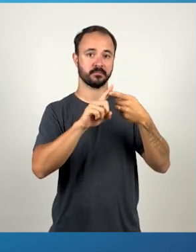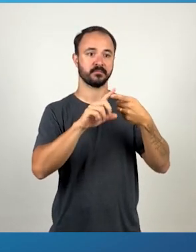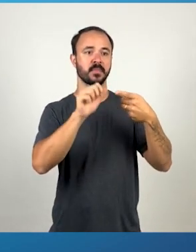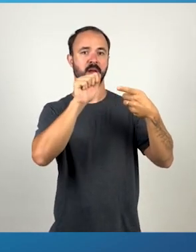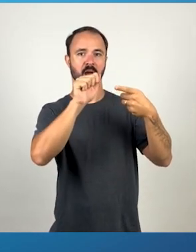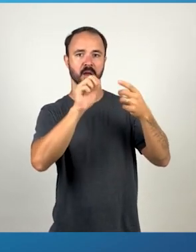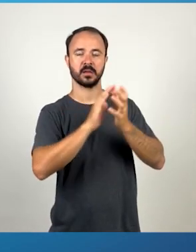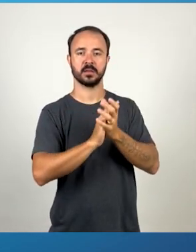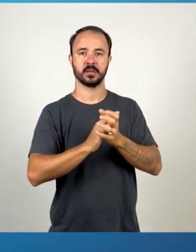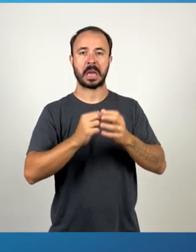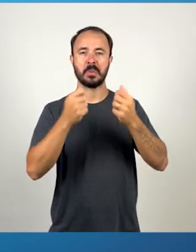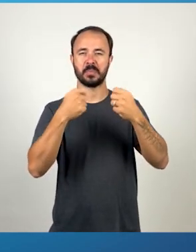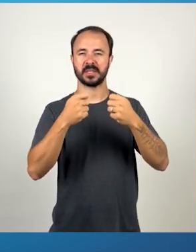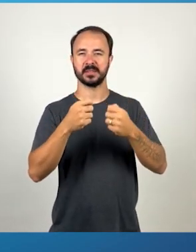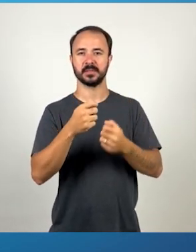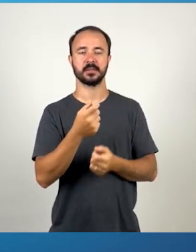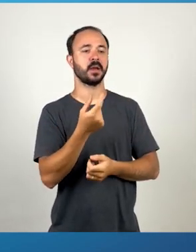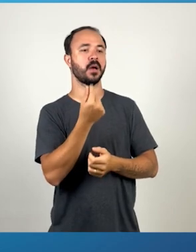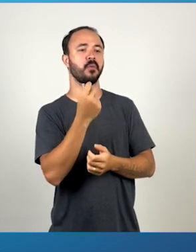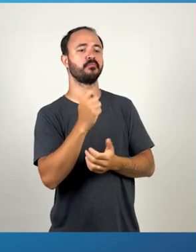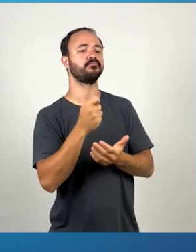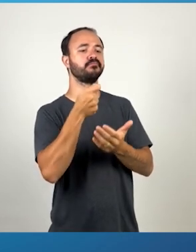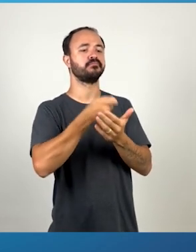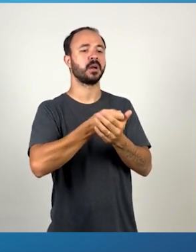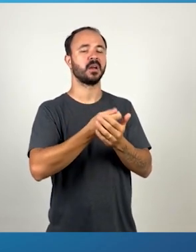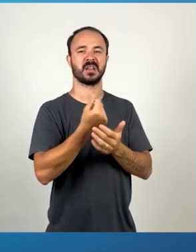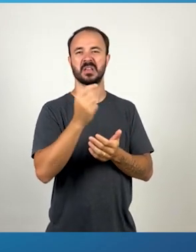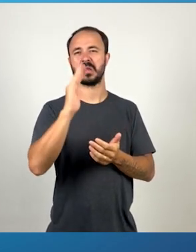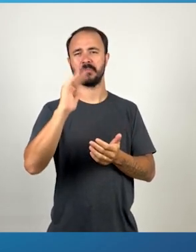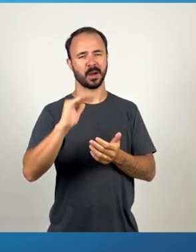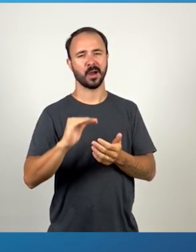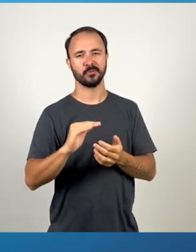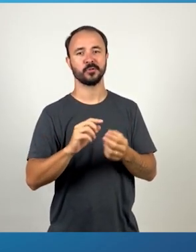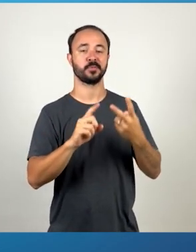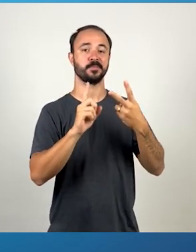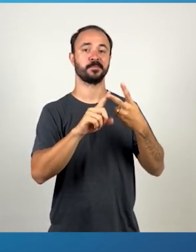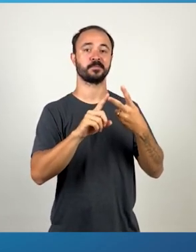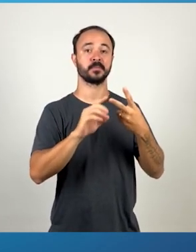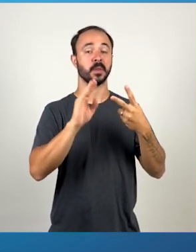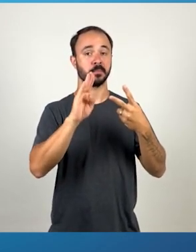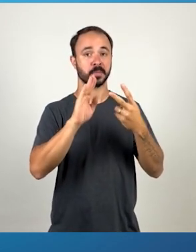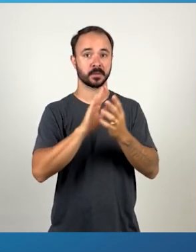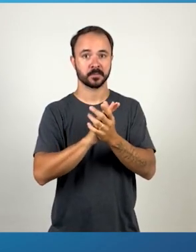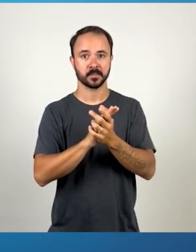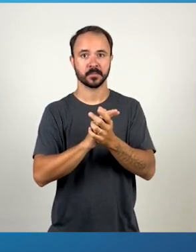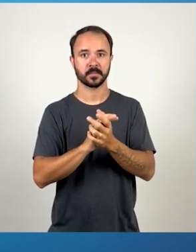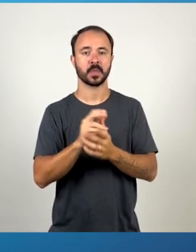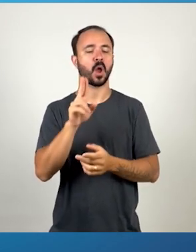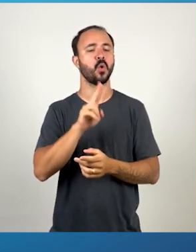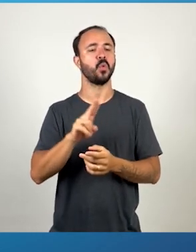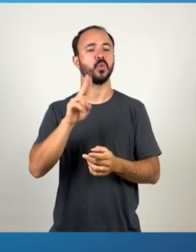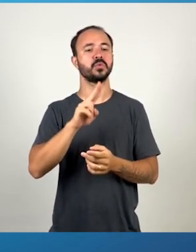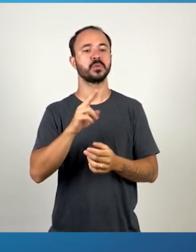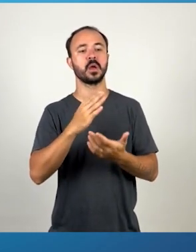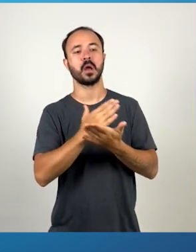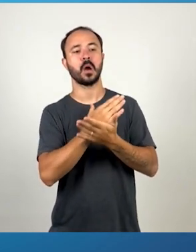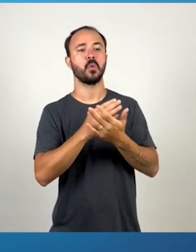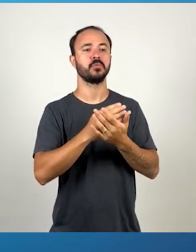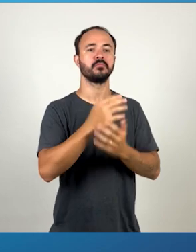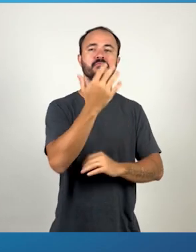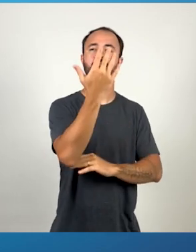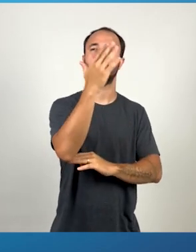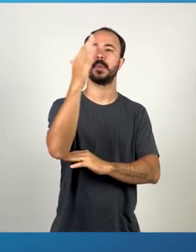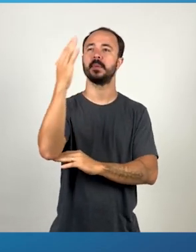A, necessidade de baixos investimentos financeiros para a produção elétrica. Letra B, utilização de